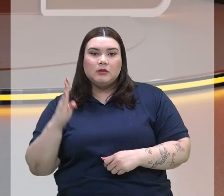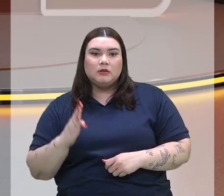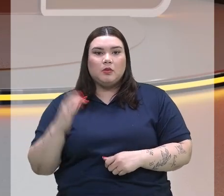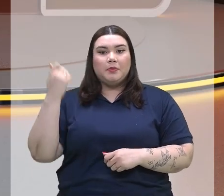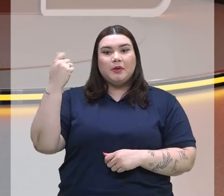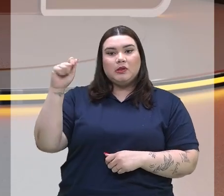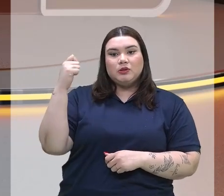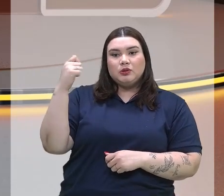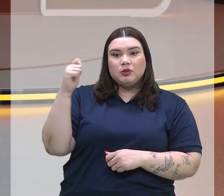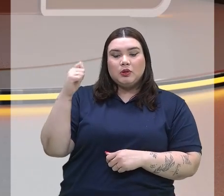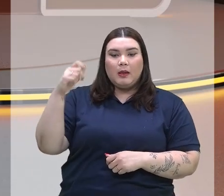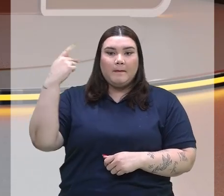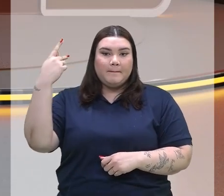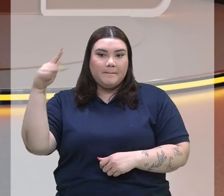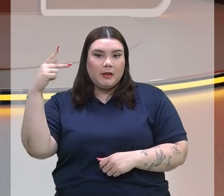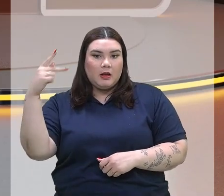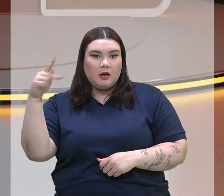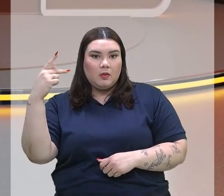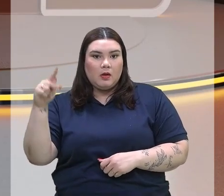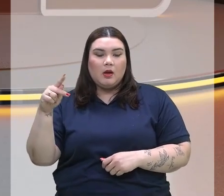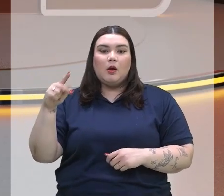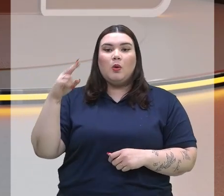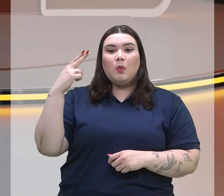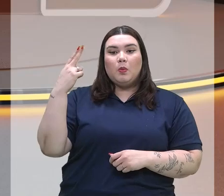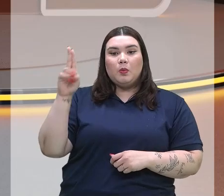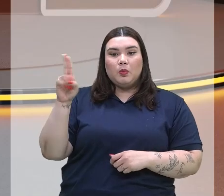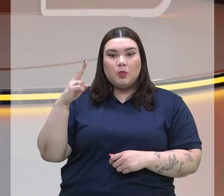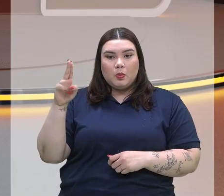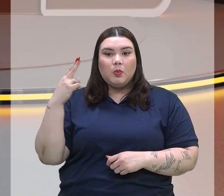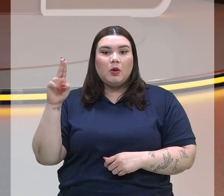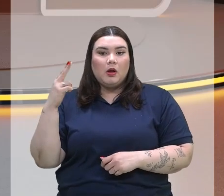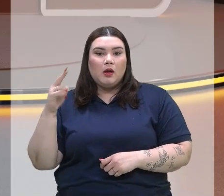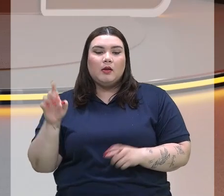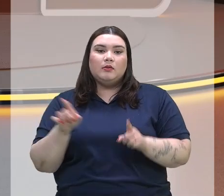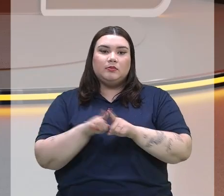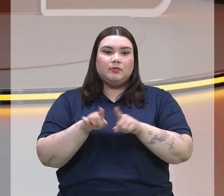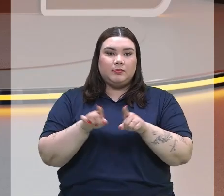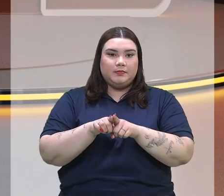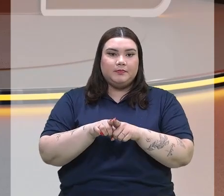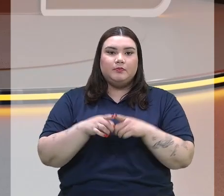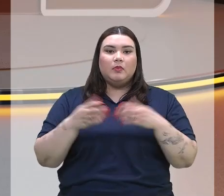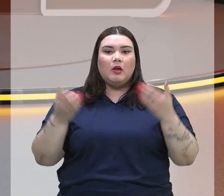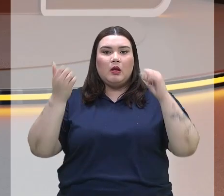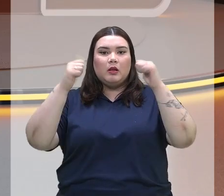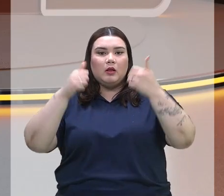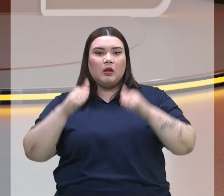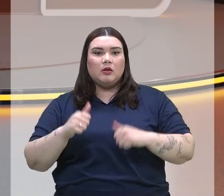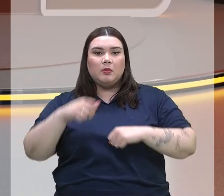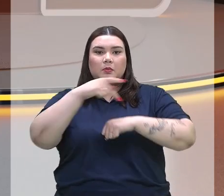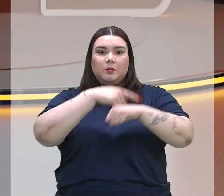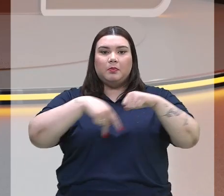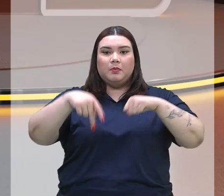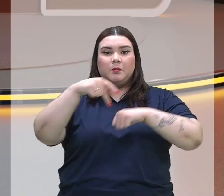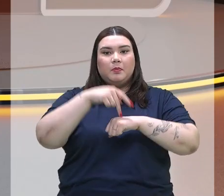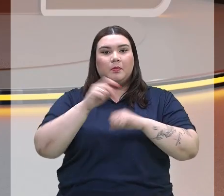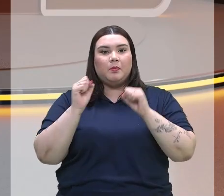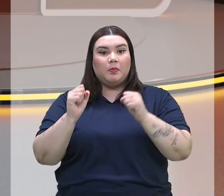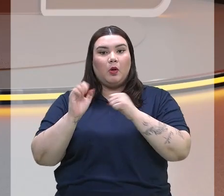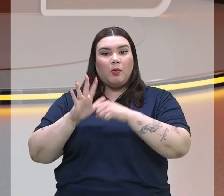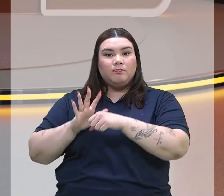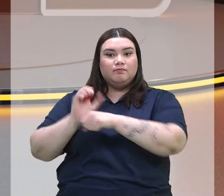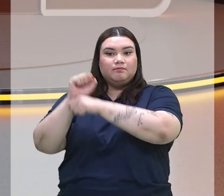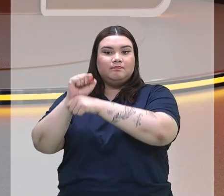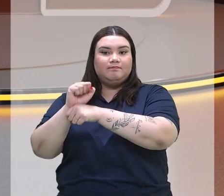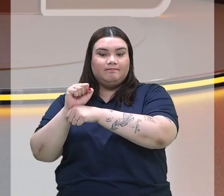o Paraguai, também o Uruguai, né? E também iremos analisar aí os países que podem estar suspensos, como